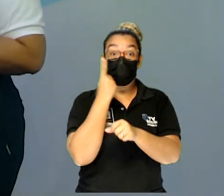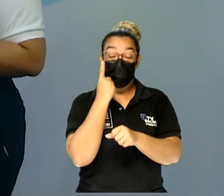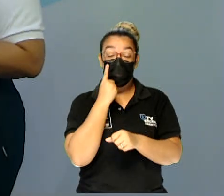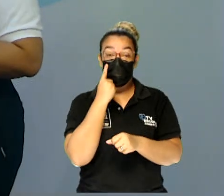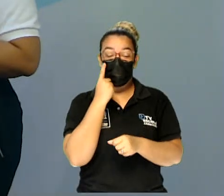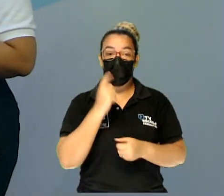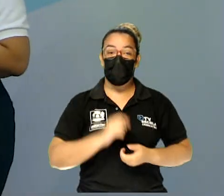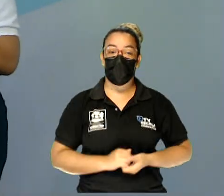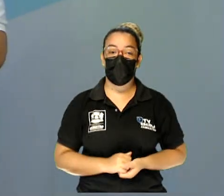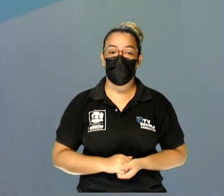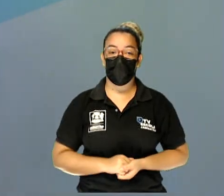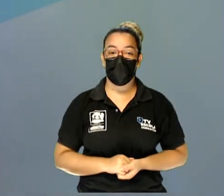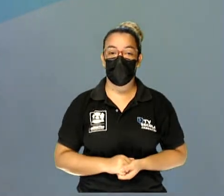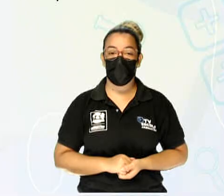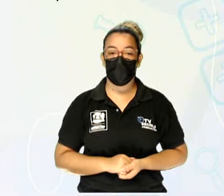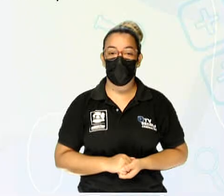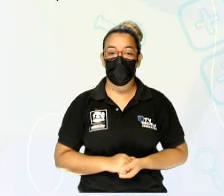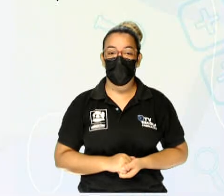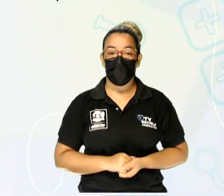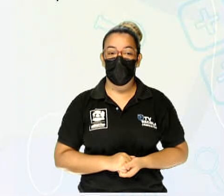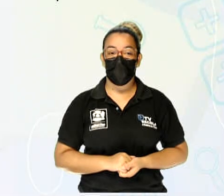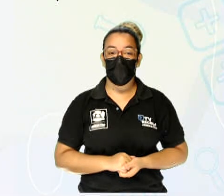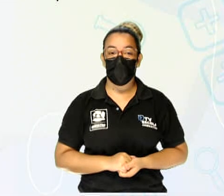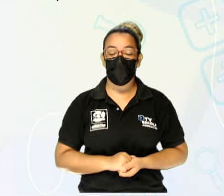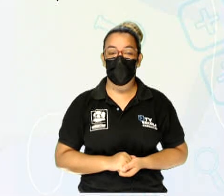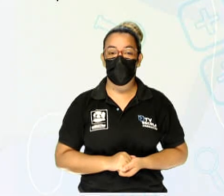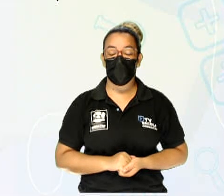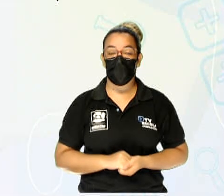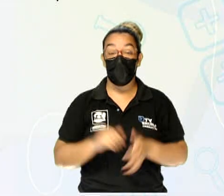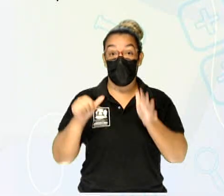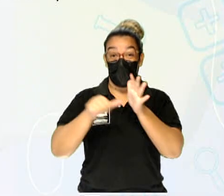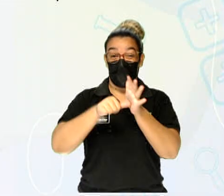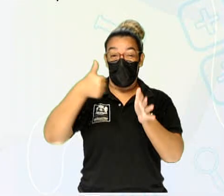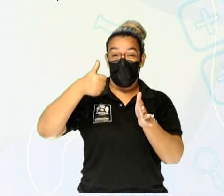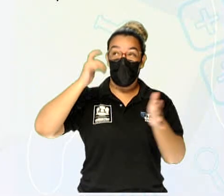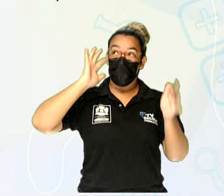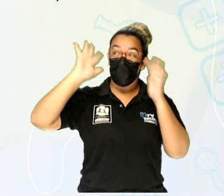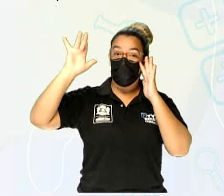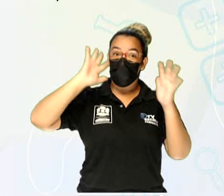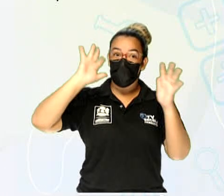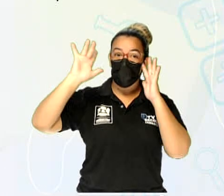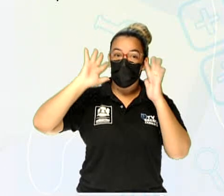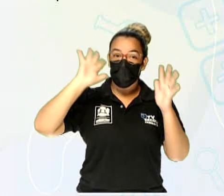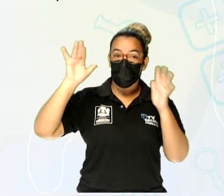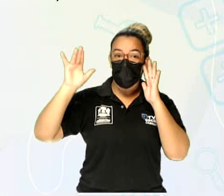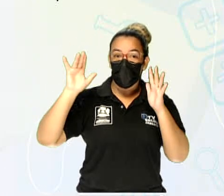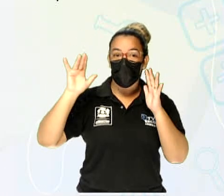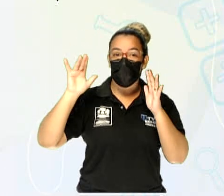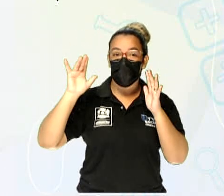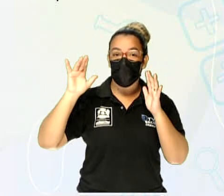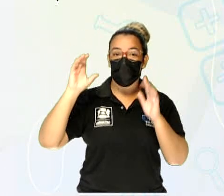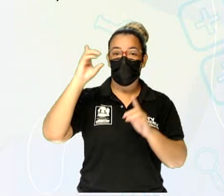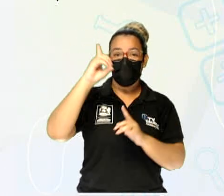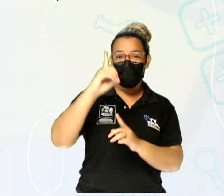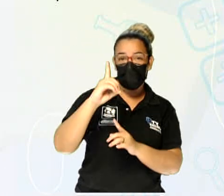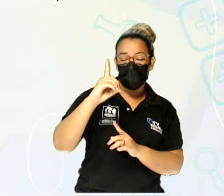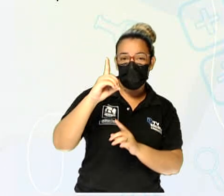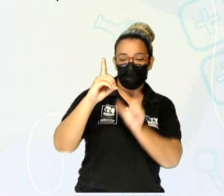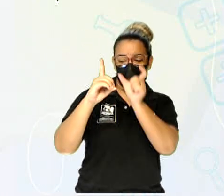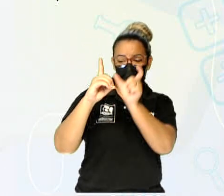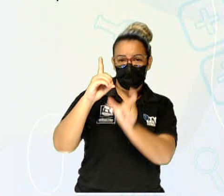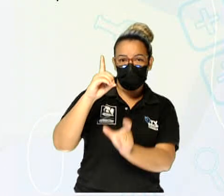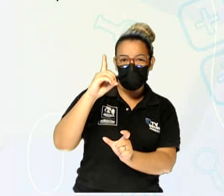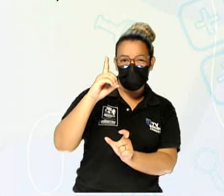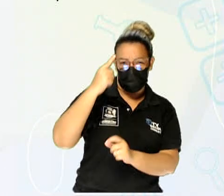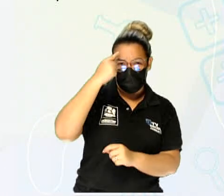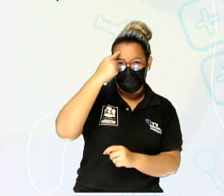ver? Nós temos aí, vamos primeiro pensar na ideia das dezenas, né? Lembra que o nosso